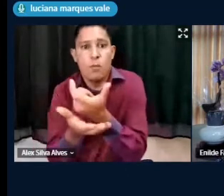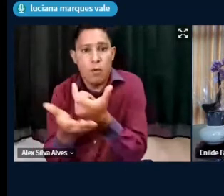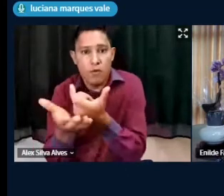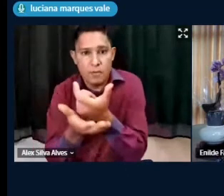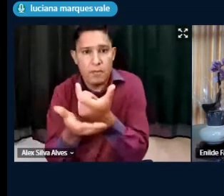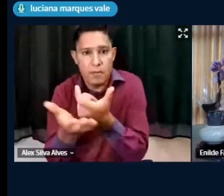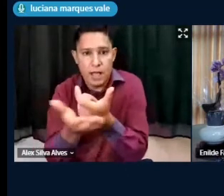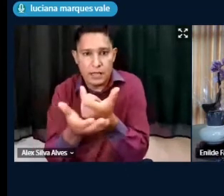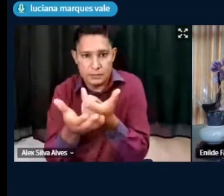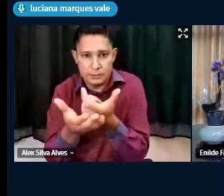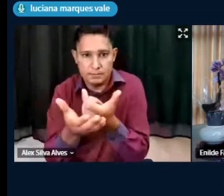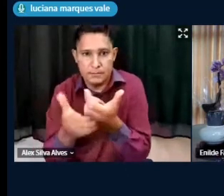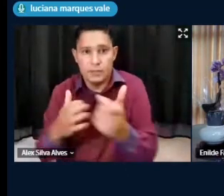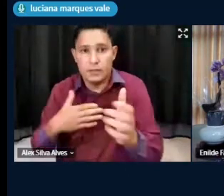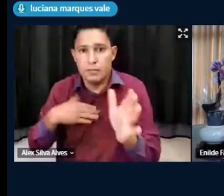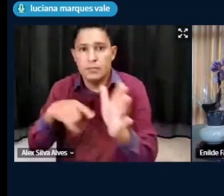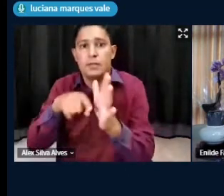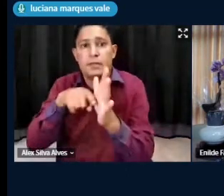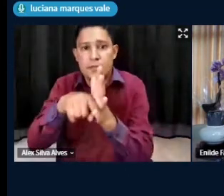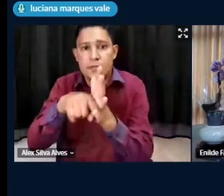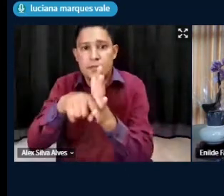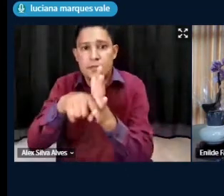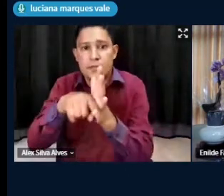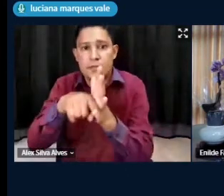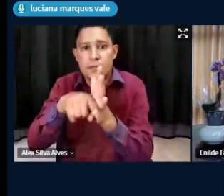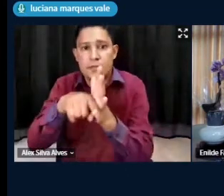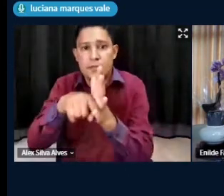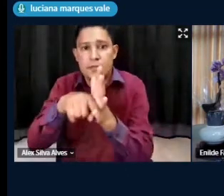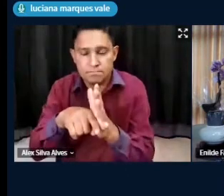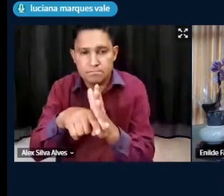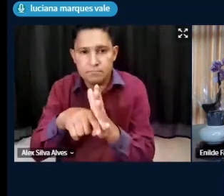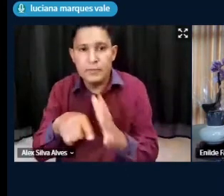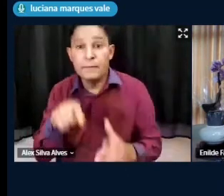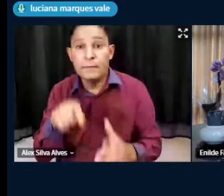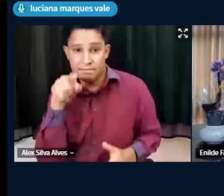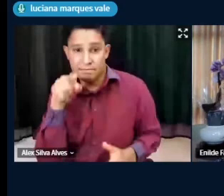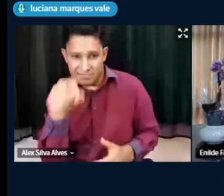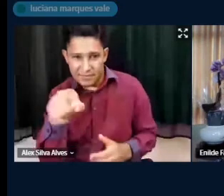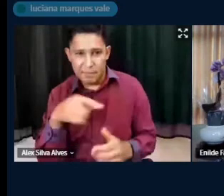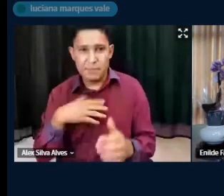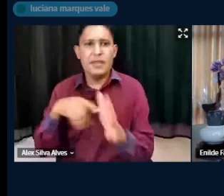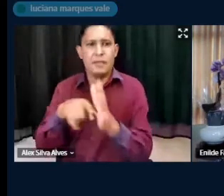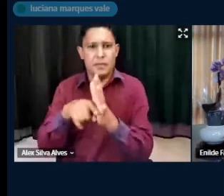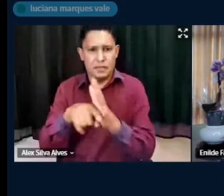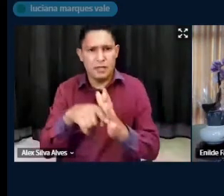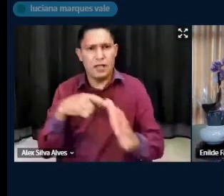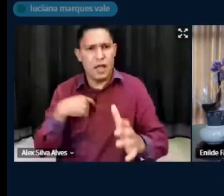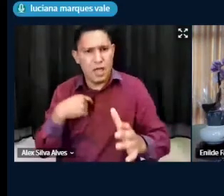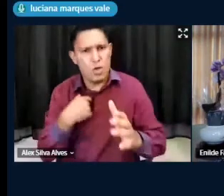cinco exemplos de morfema base que compõem essa pesquisa.